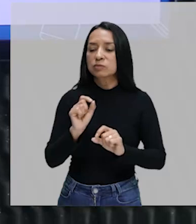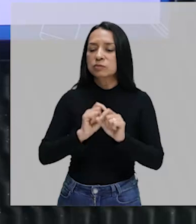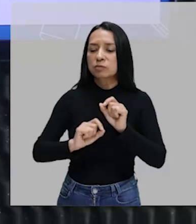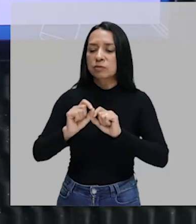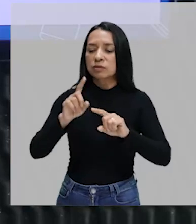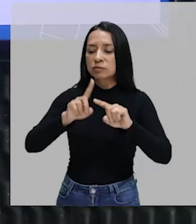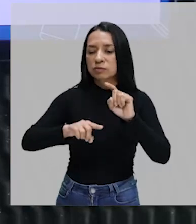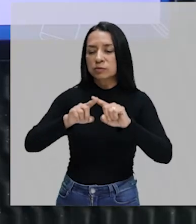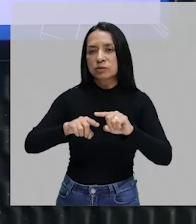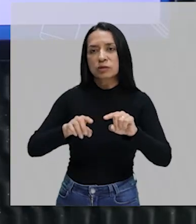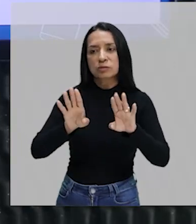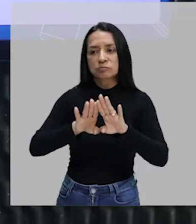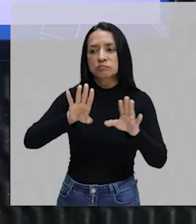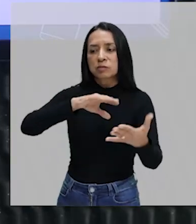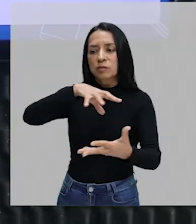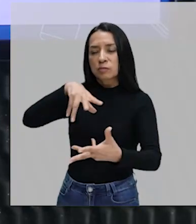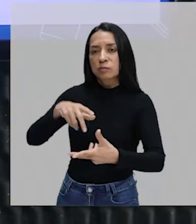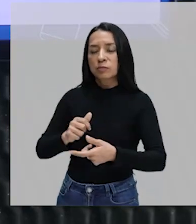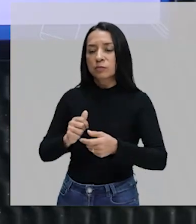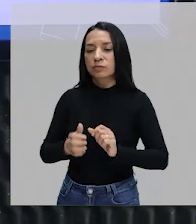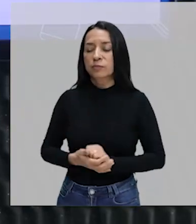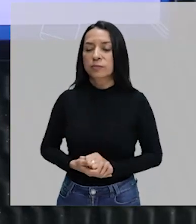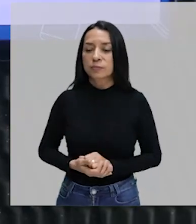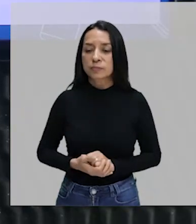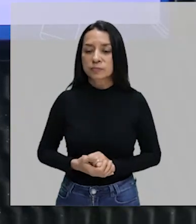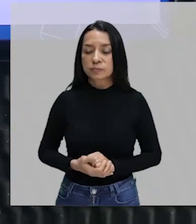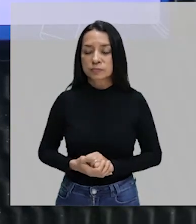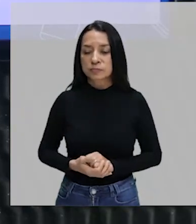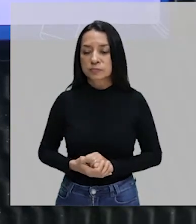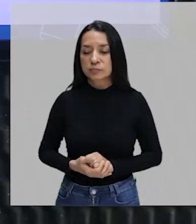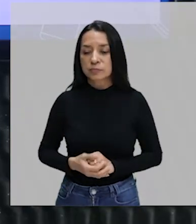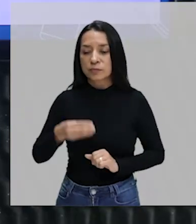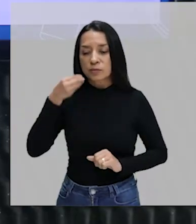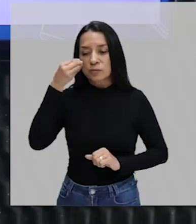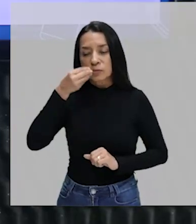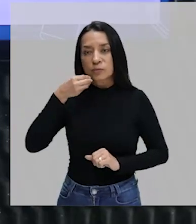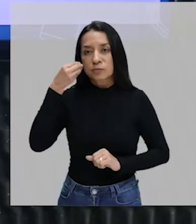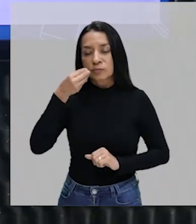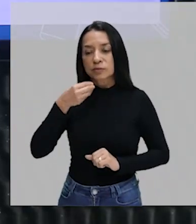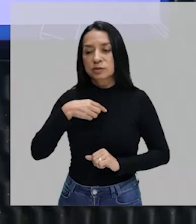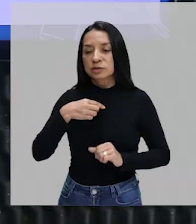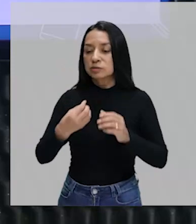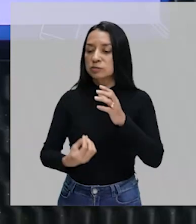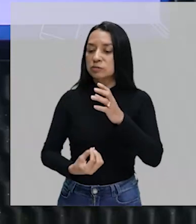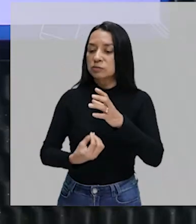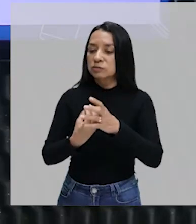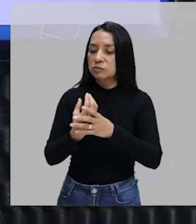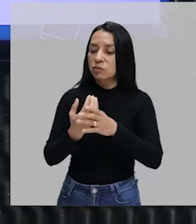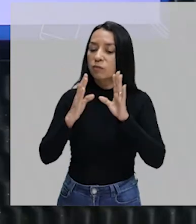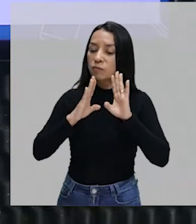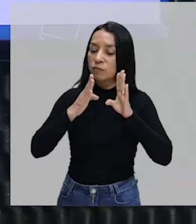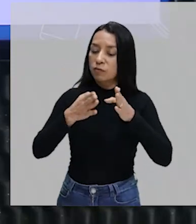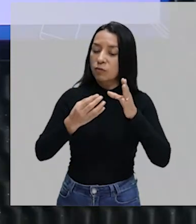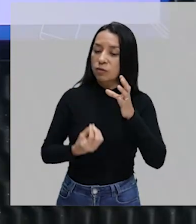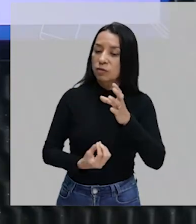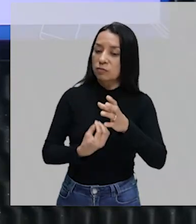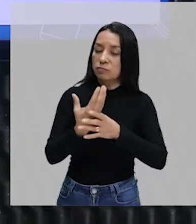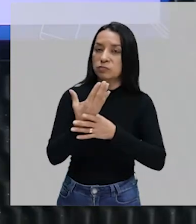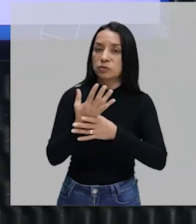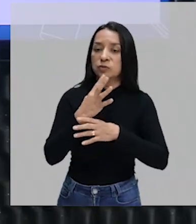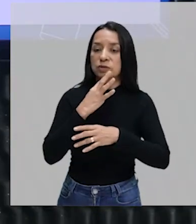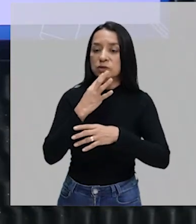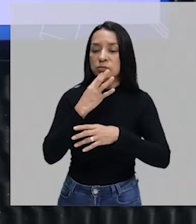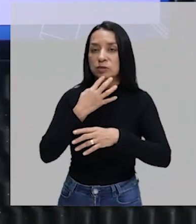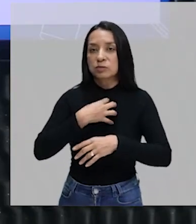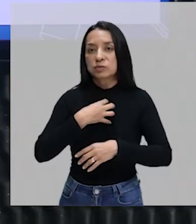com o mundo, ok? Então, o empirismo ele coloca a fonte deste conhecimento nos sentidos, mas dá